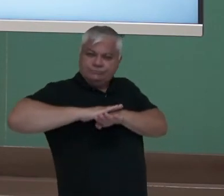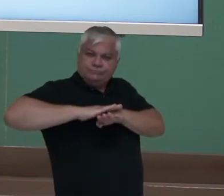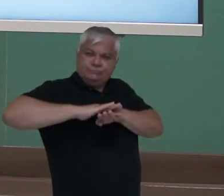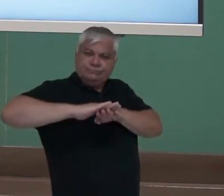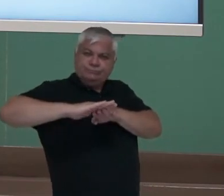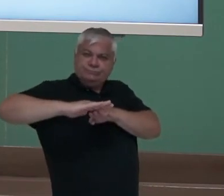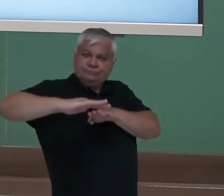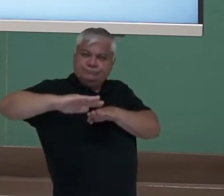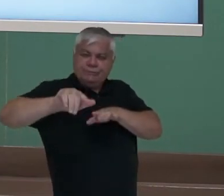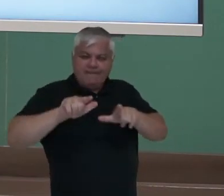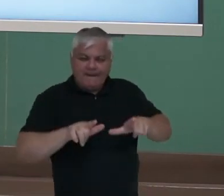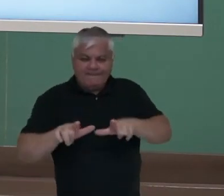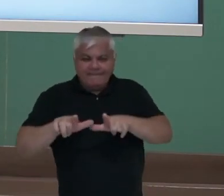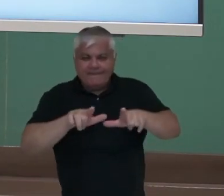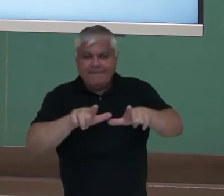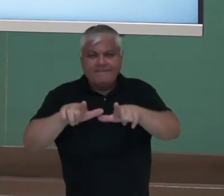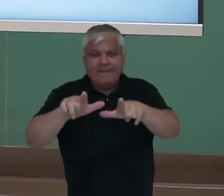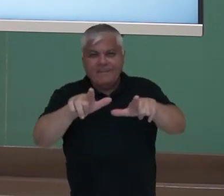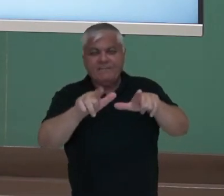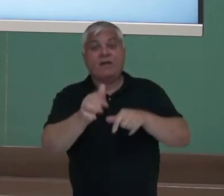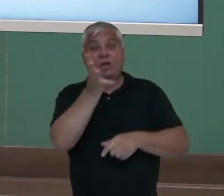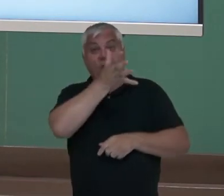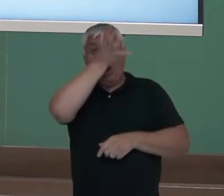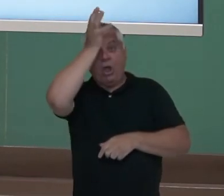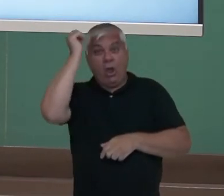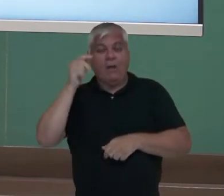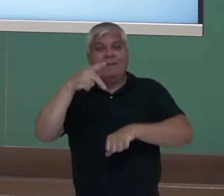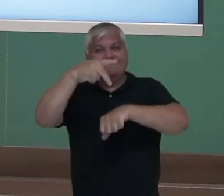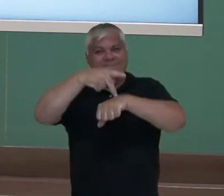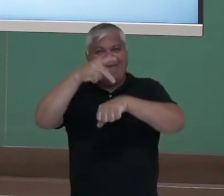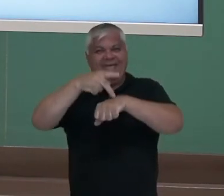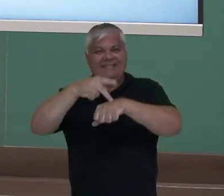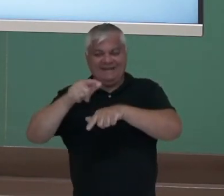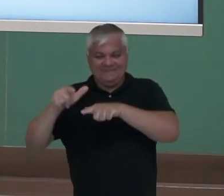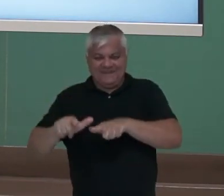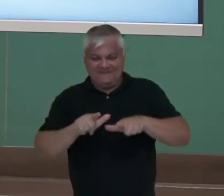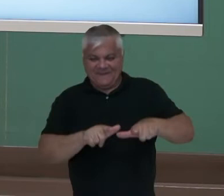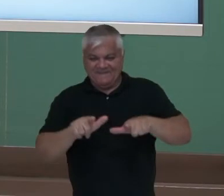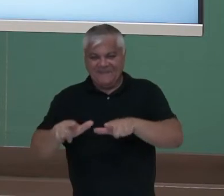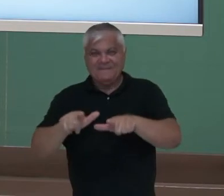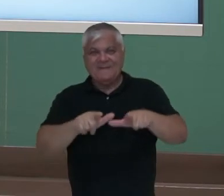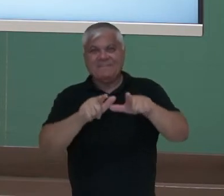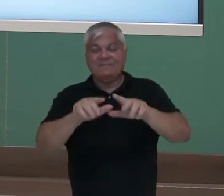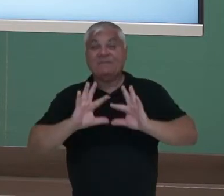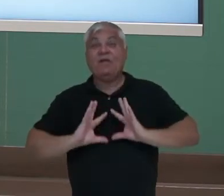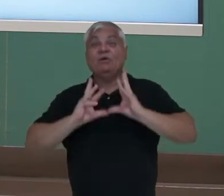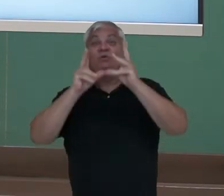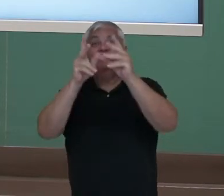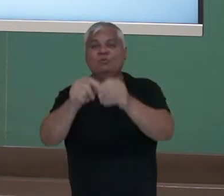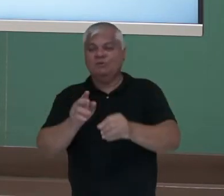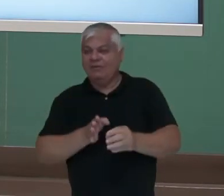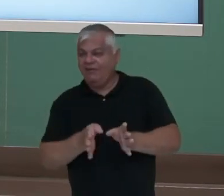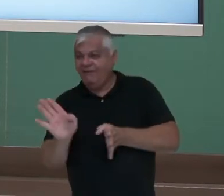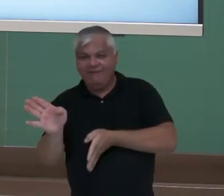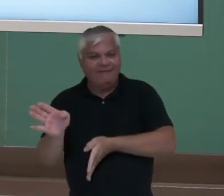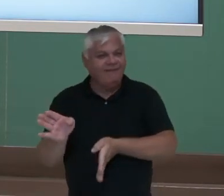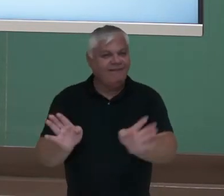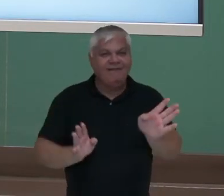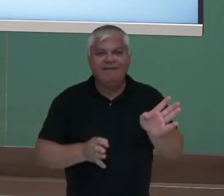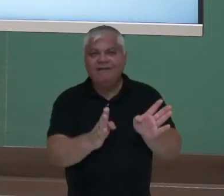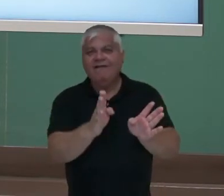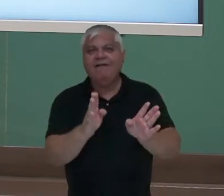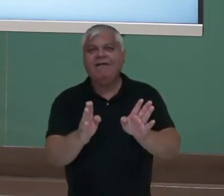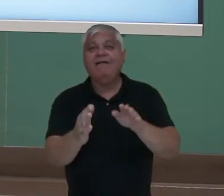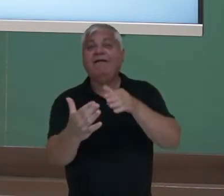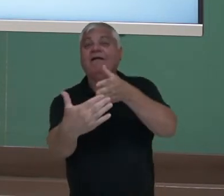as várias partes de Roma a Roma, por isso que tem uma expressão que diz que todas as estradas levam a Roma, não é mesmo? Que